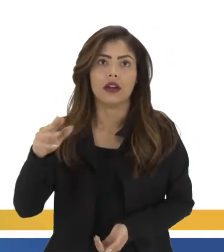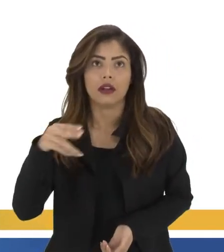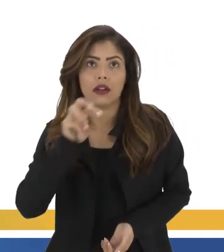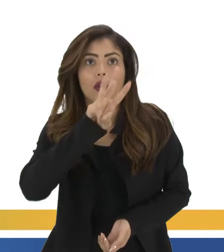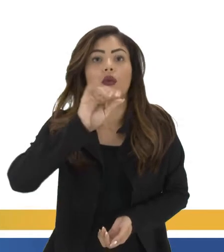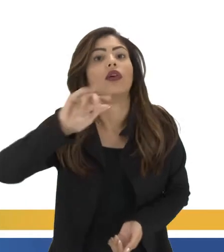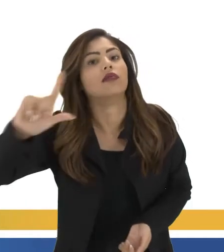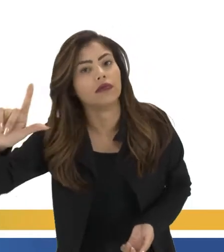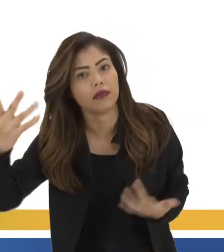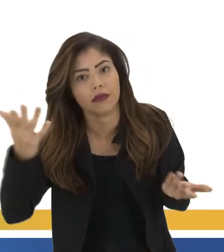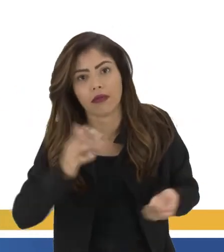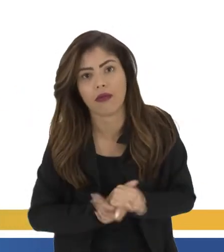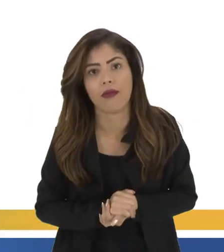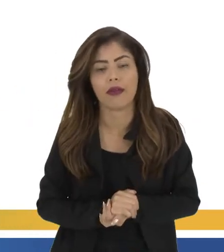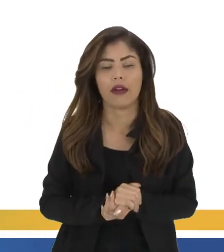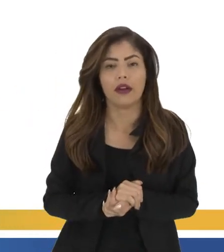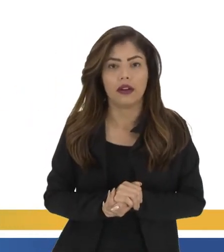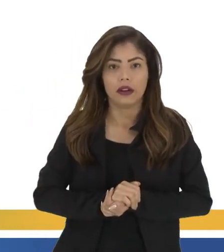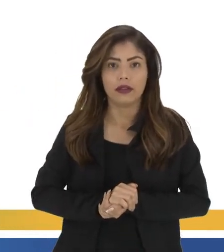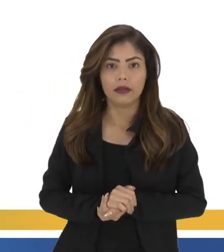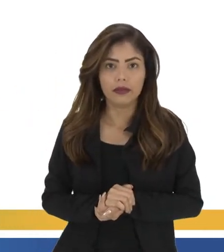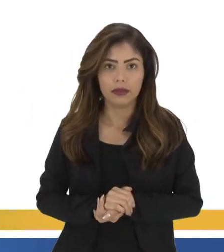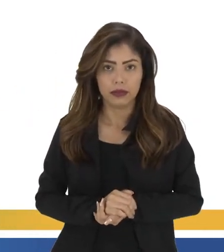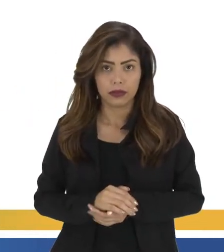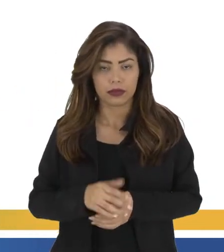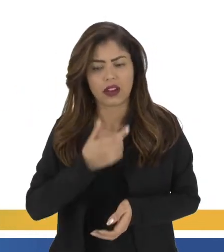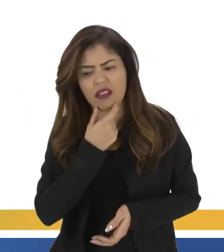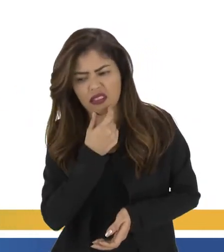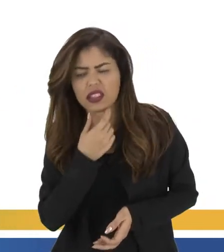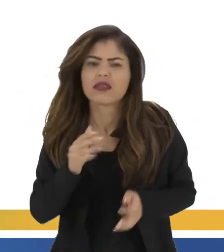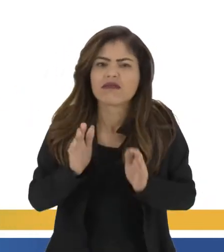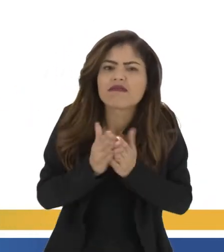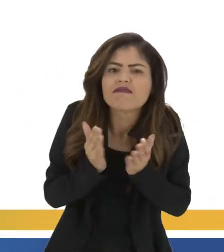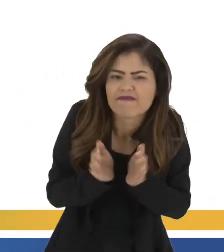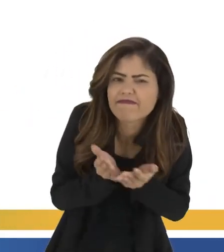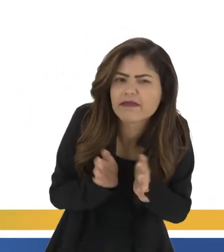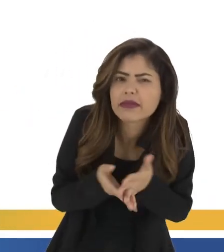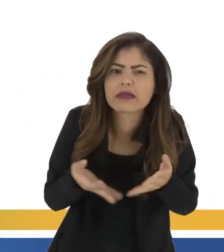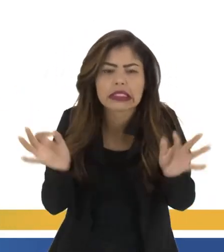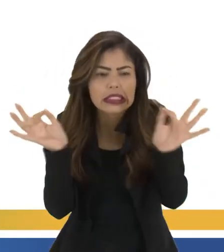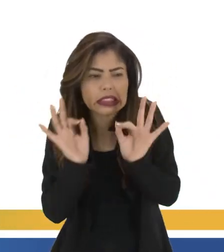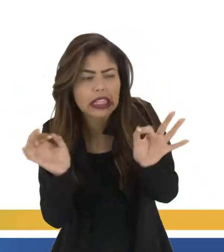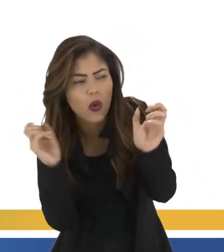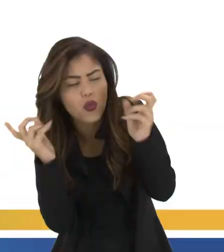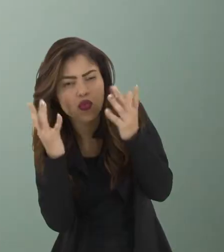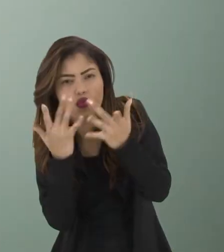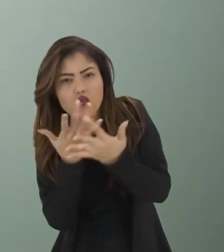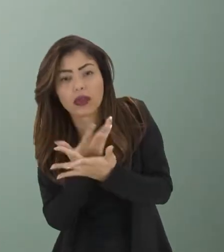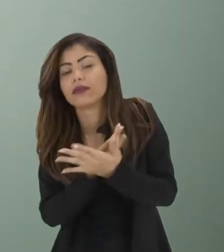só, will. Fica um inglês meio empobrecido, sem